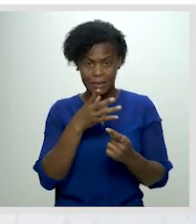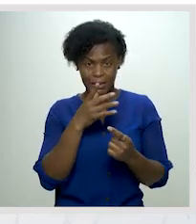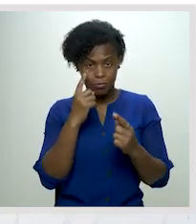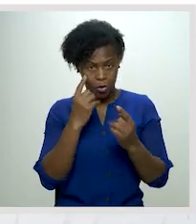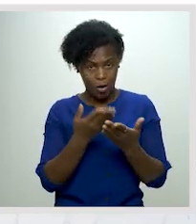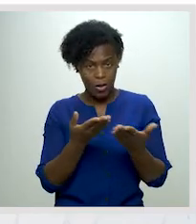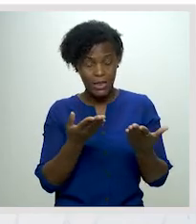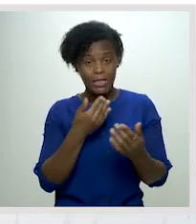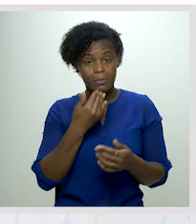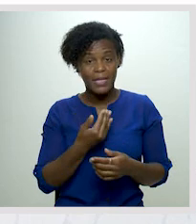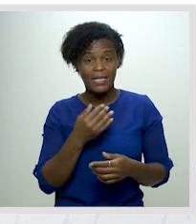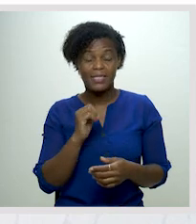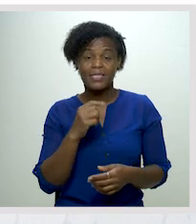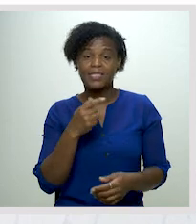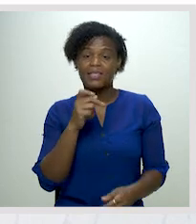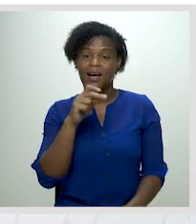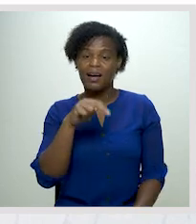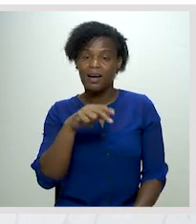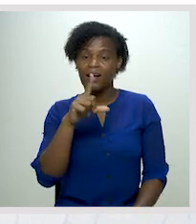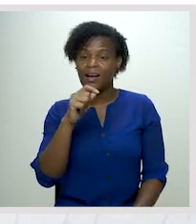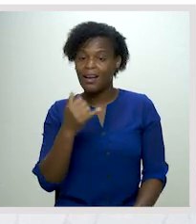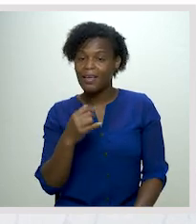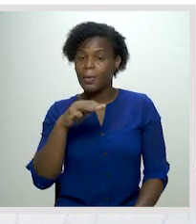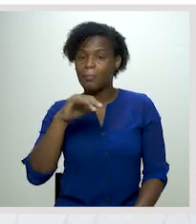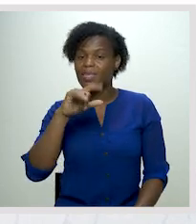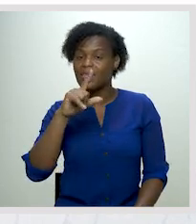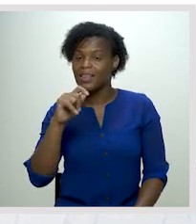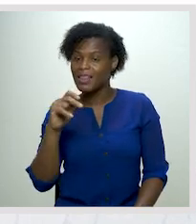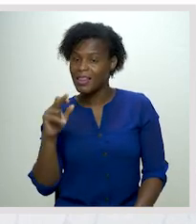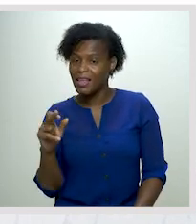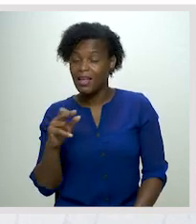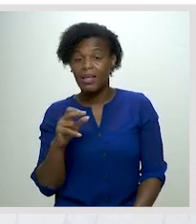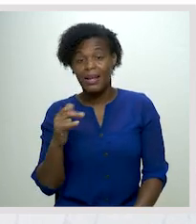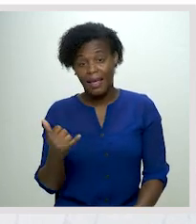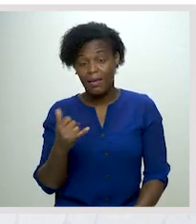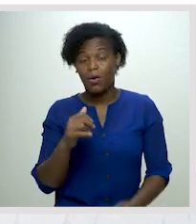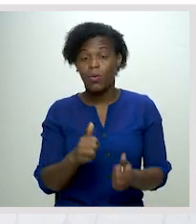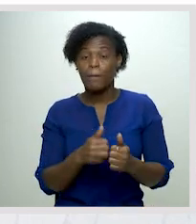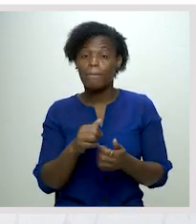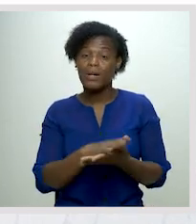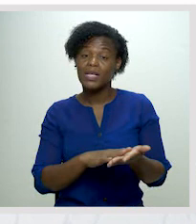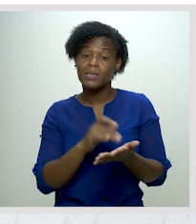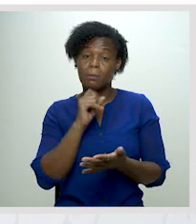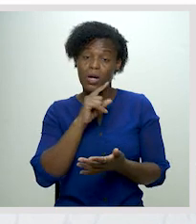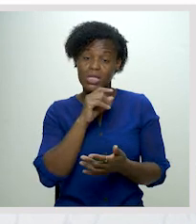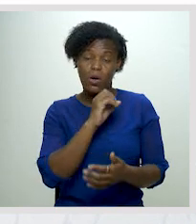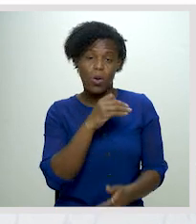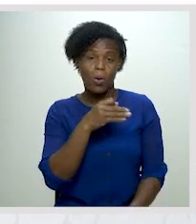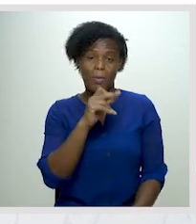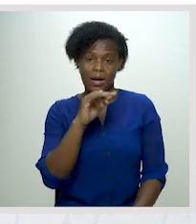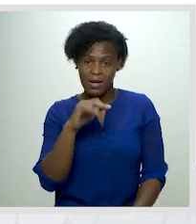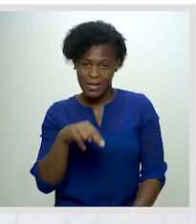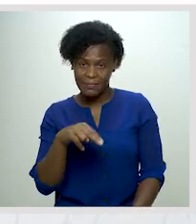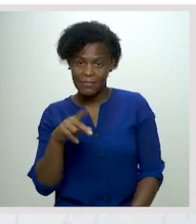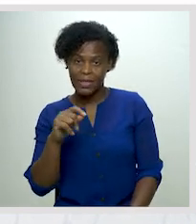demonstração da experiência de Stanley Miller baseada nas hipóteses de Oparin e Aldan na formação das moléculas orgânicas